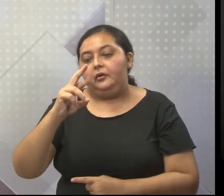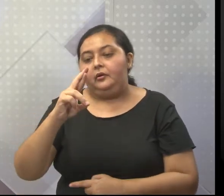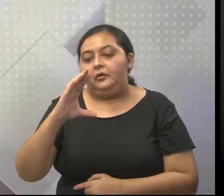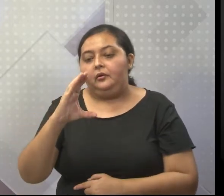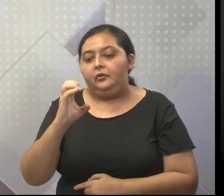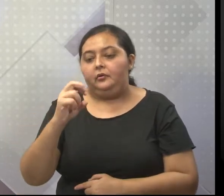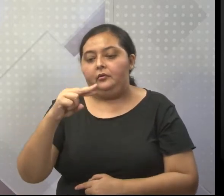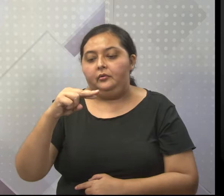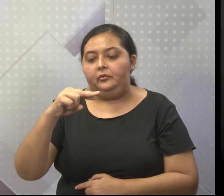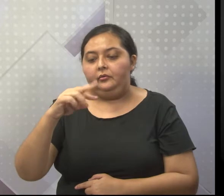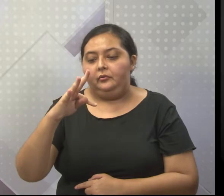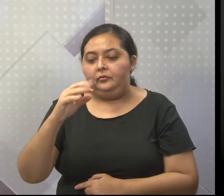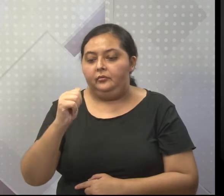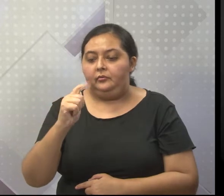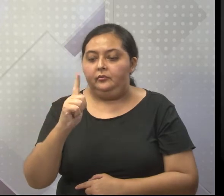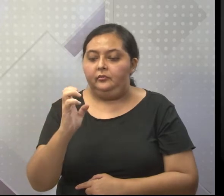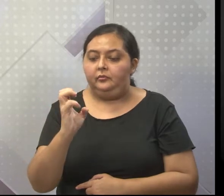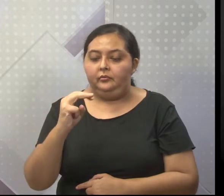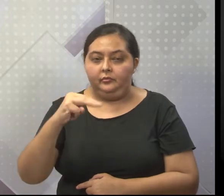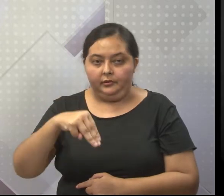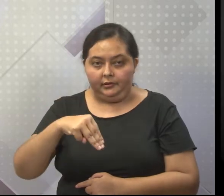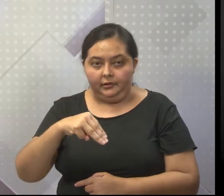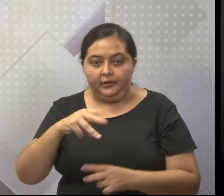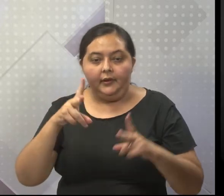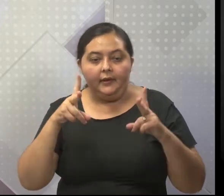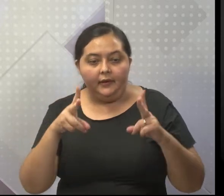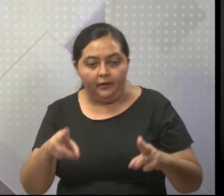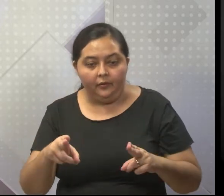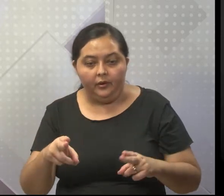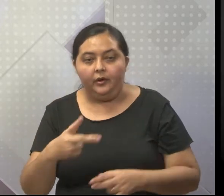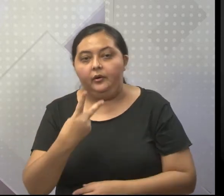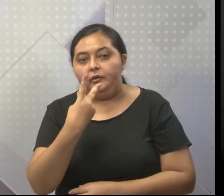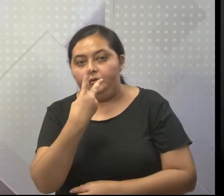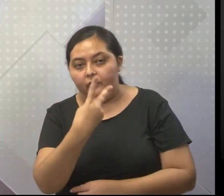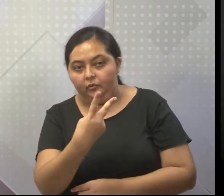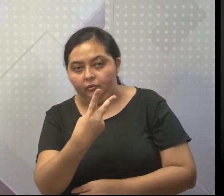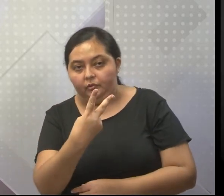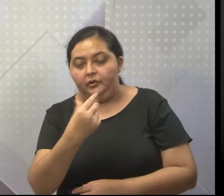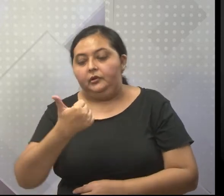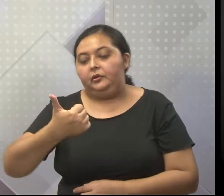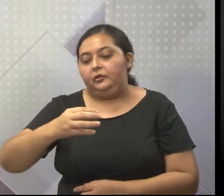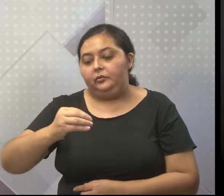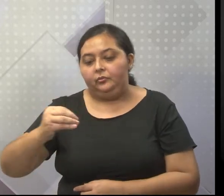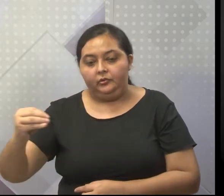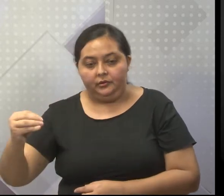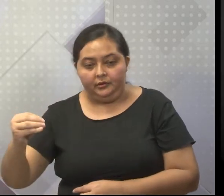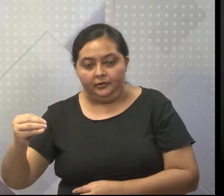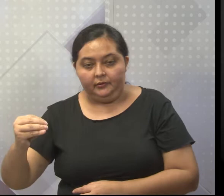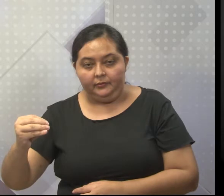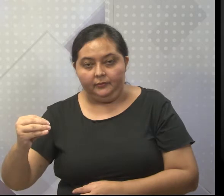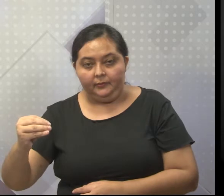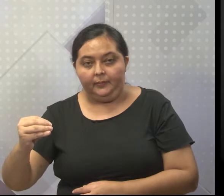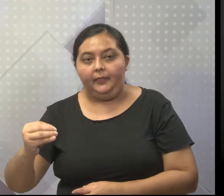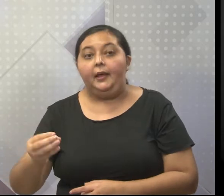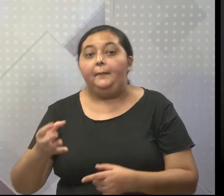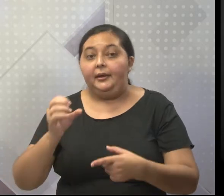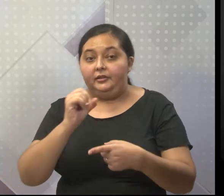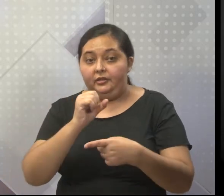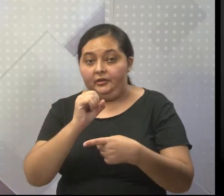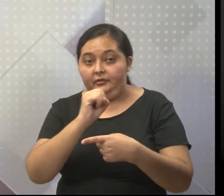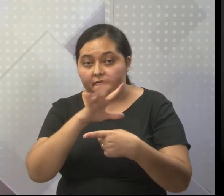é a mesma coisa que 2 por 100, ali bonitinho, mas já está na forma de